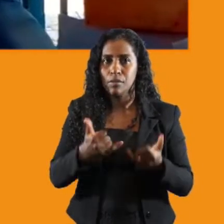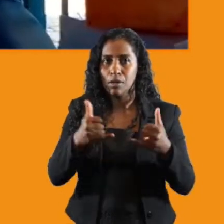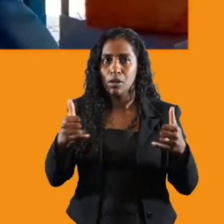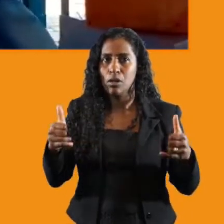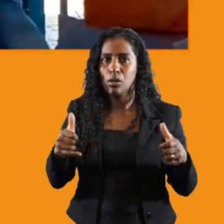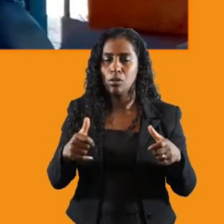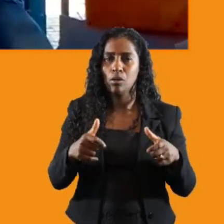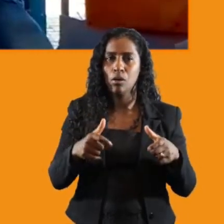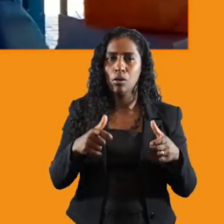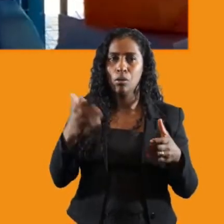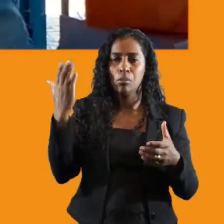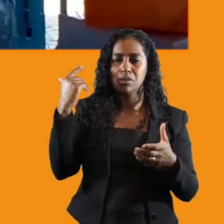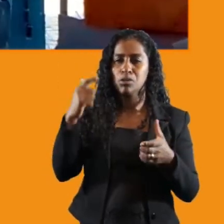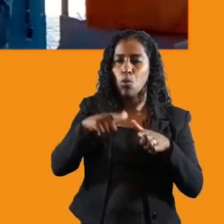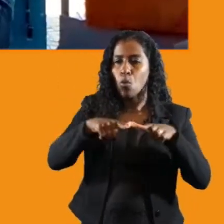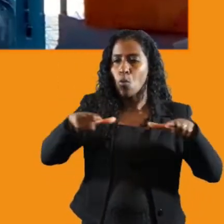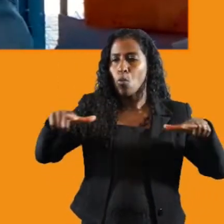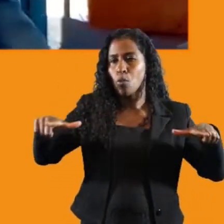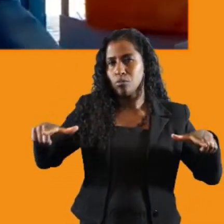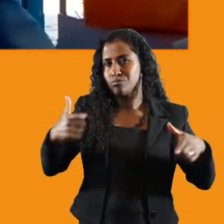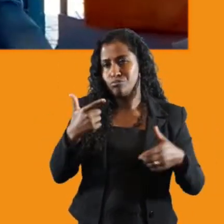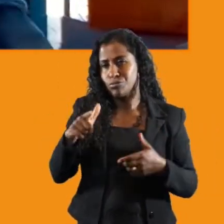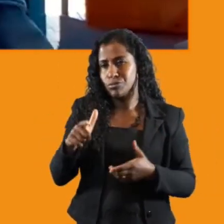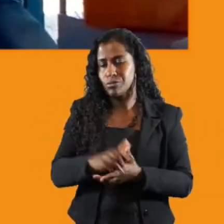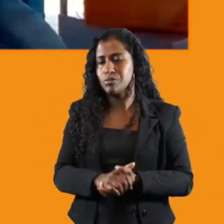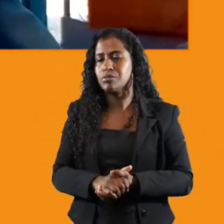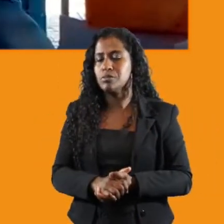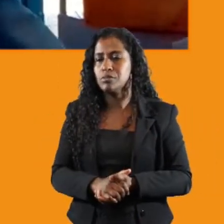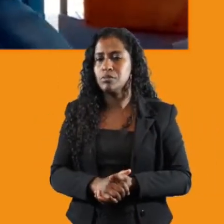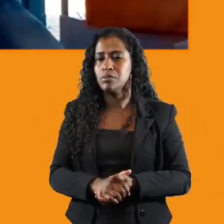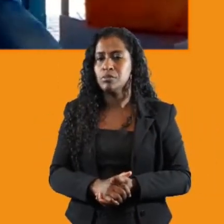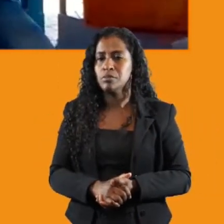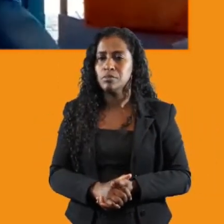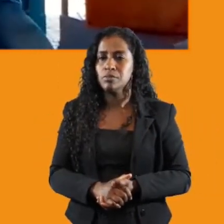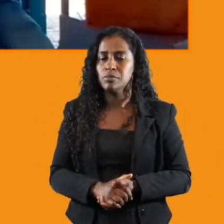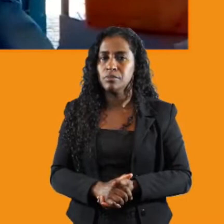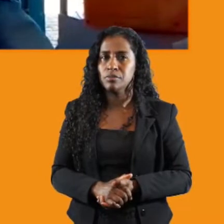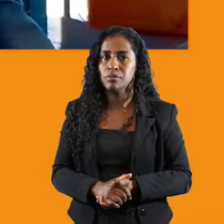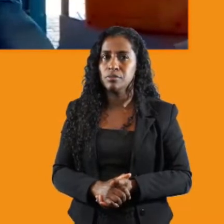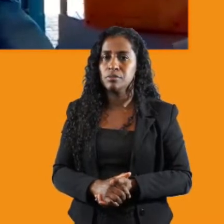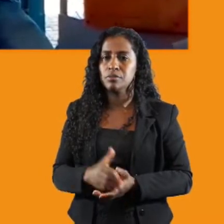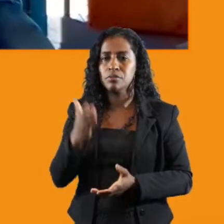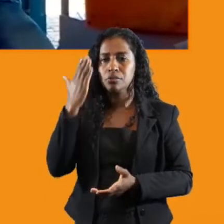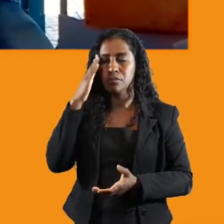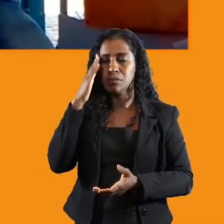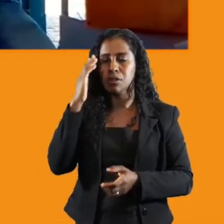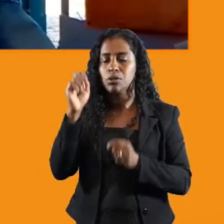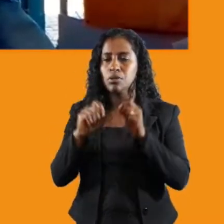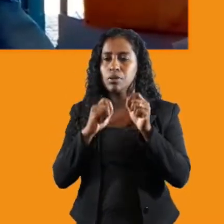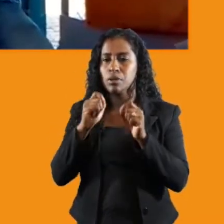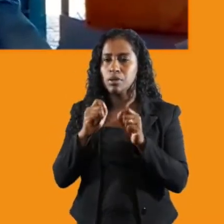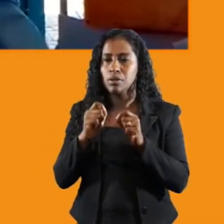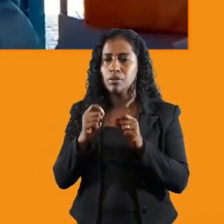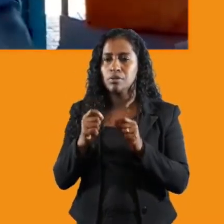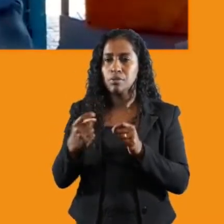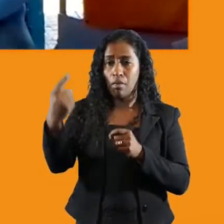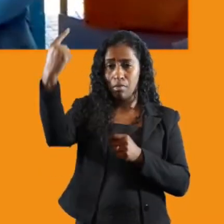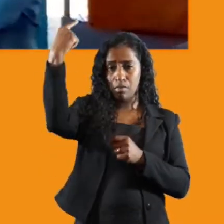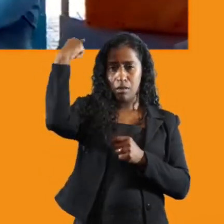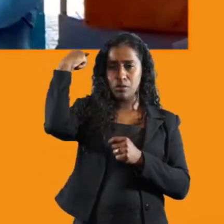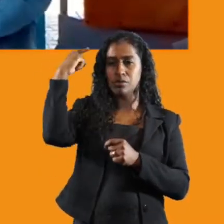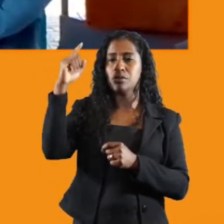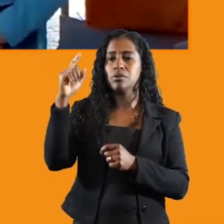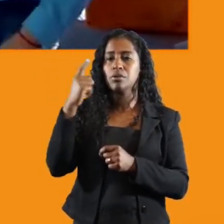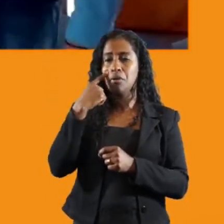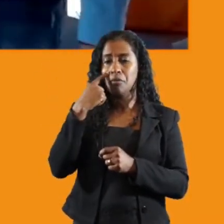Exatamente. E o diferencial... Só para entender, o que está atrás de vocês é o que a gente estava vendo na câmera 2, né? Isso, é isso